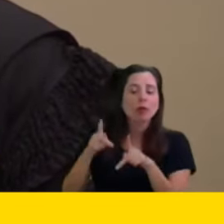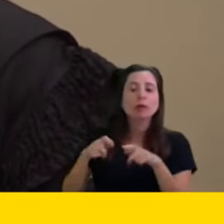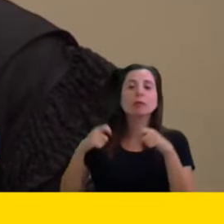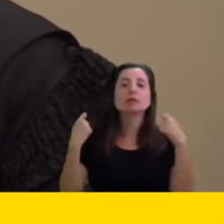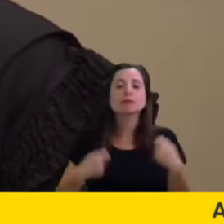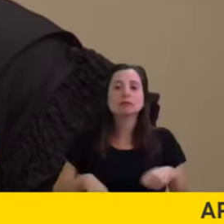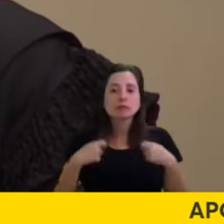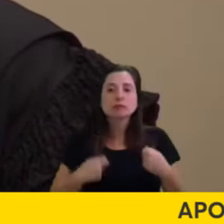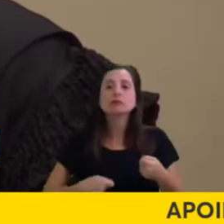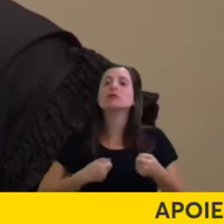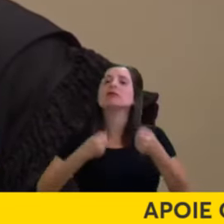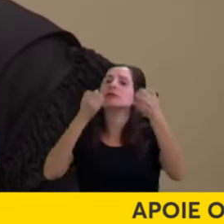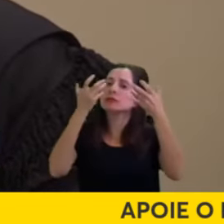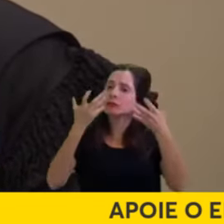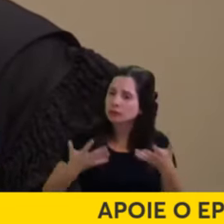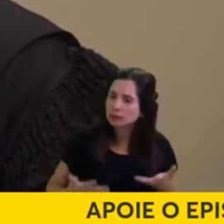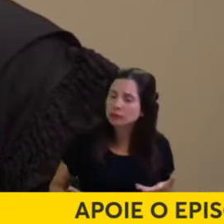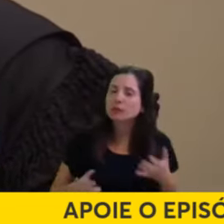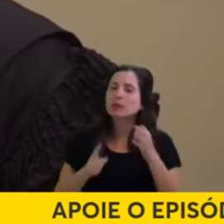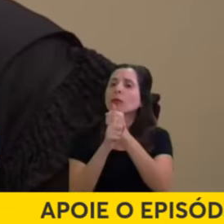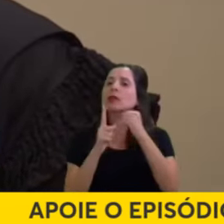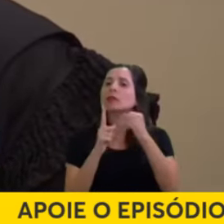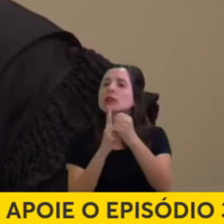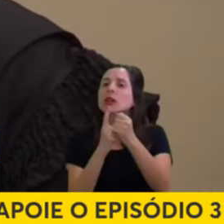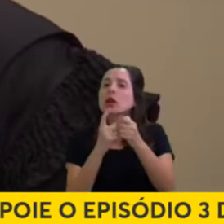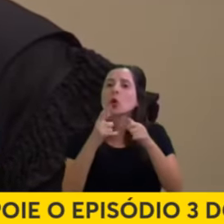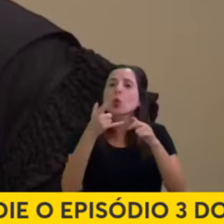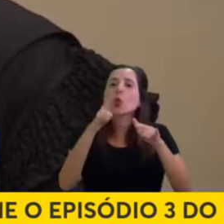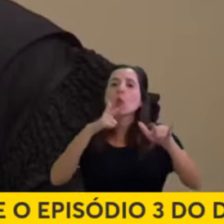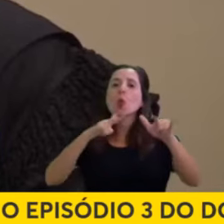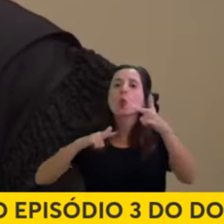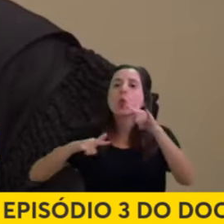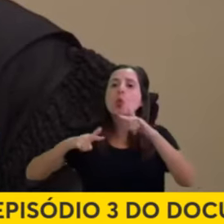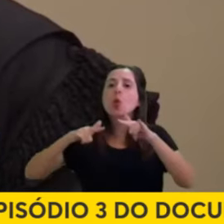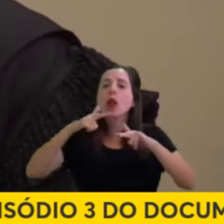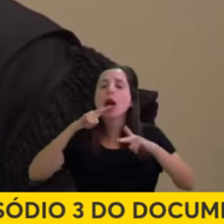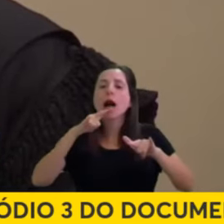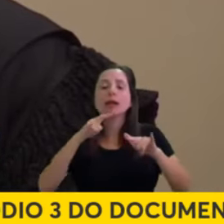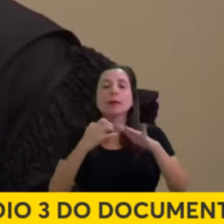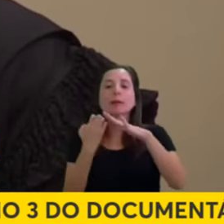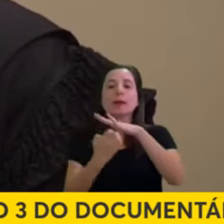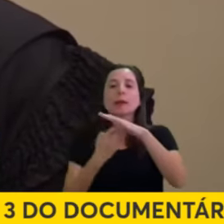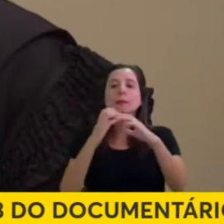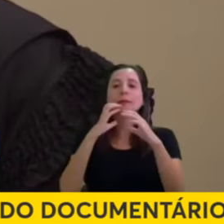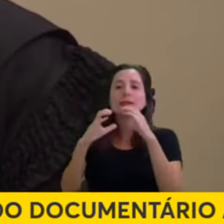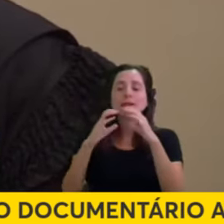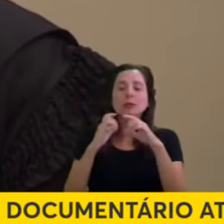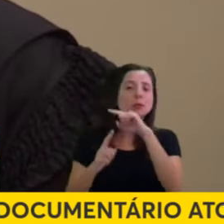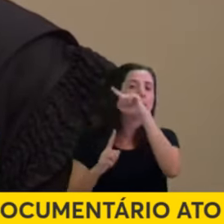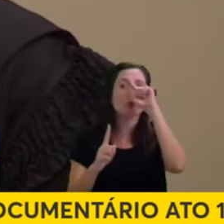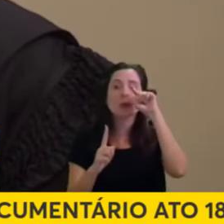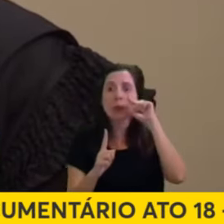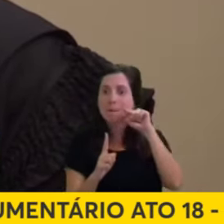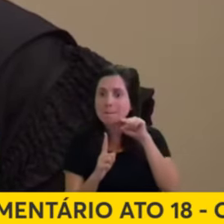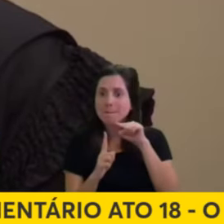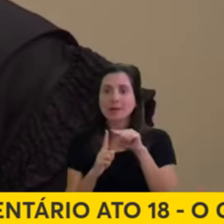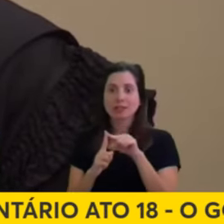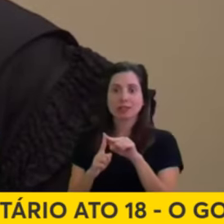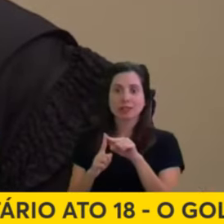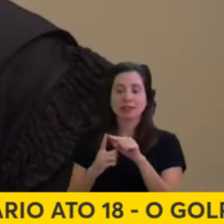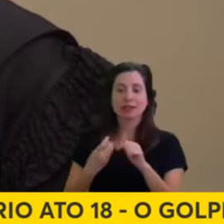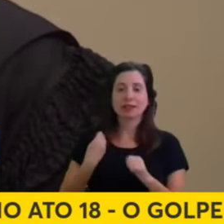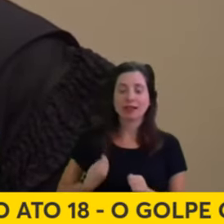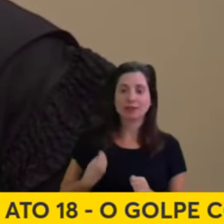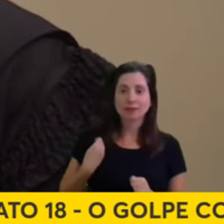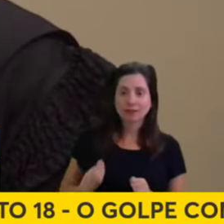satisfação aos anseios de uma sociedade controlada por pelos ditames dos meios de comunicação com o objetivo de expurgar da vida pública aquelas pessoas